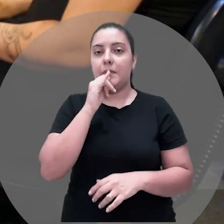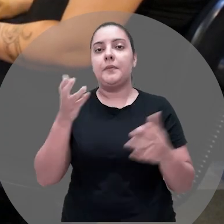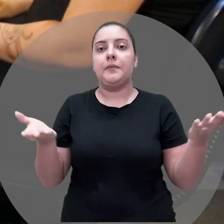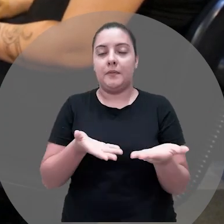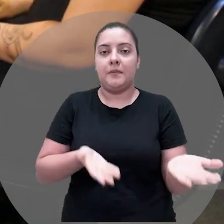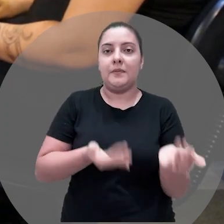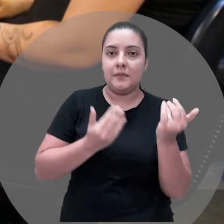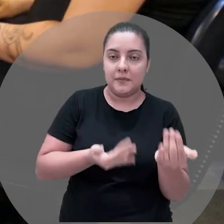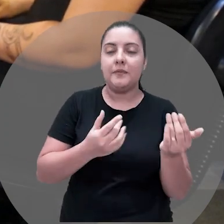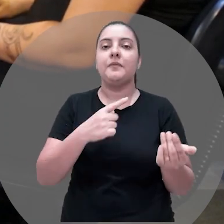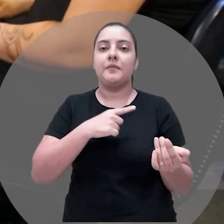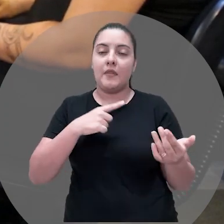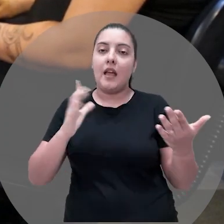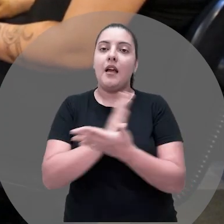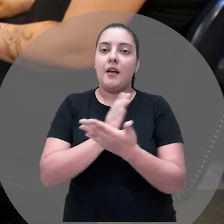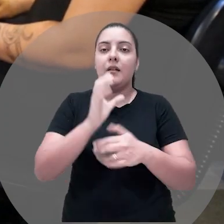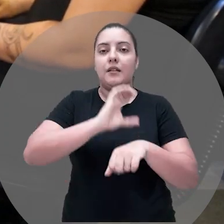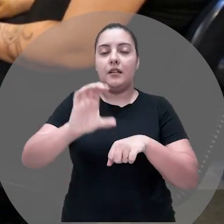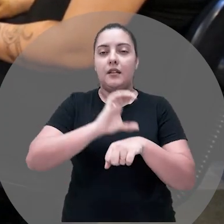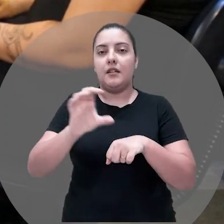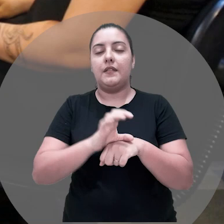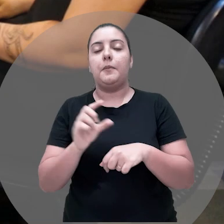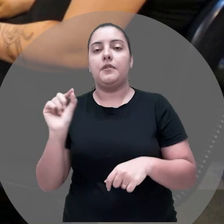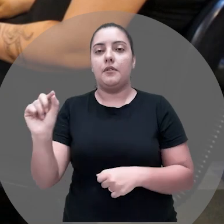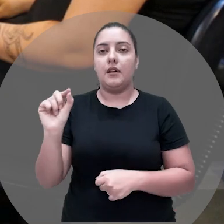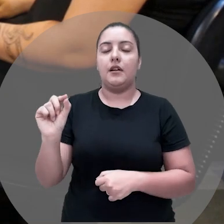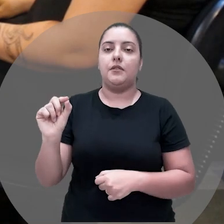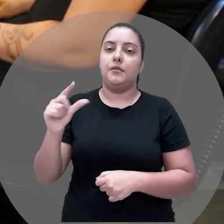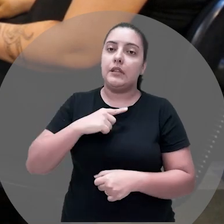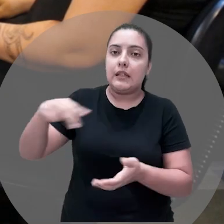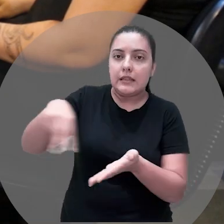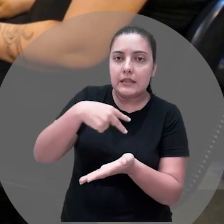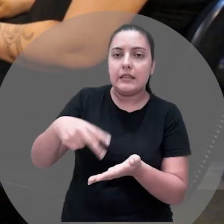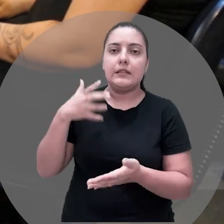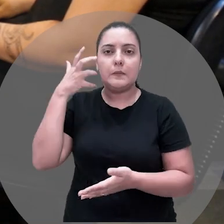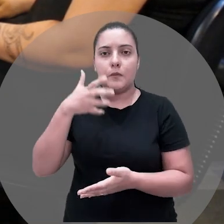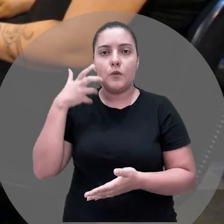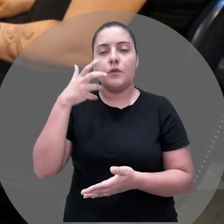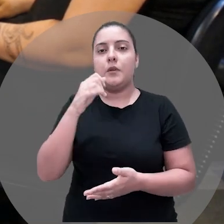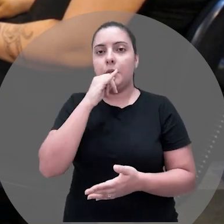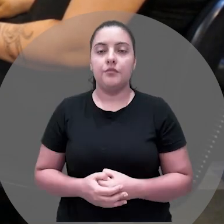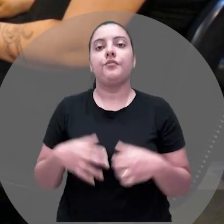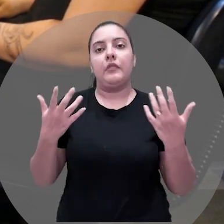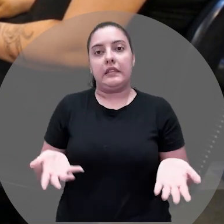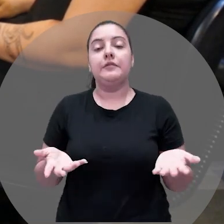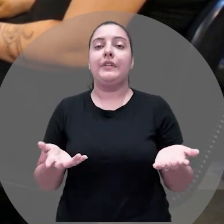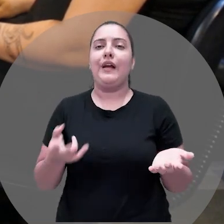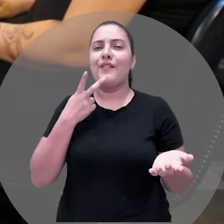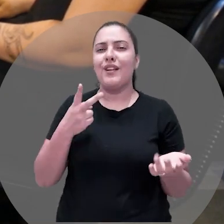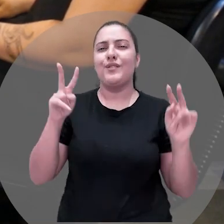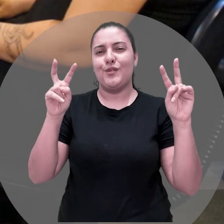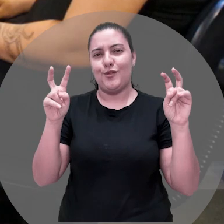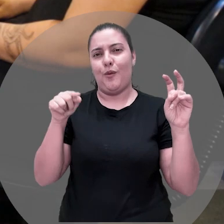crianças e adolescentes Inclusive a gente tem alguns cursos que a gente está começando né se dança música mas assim